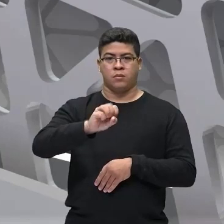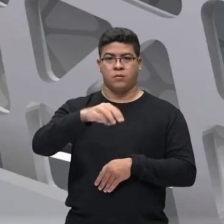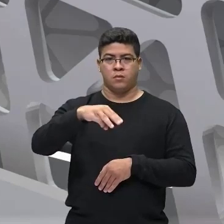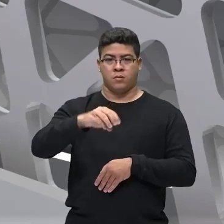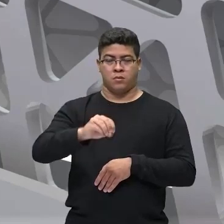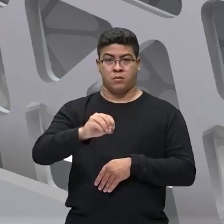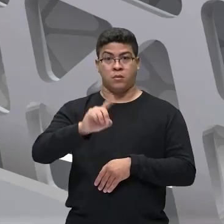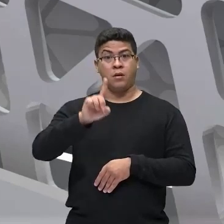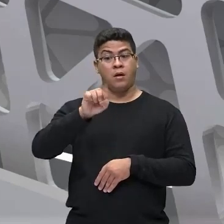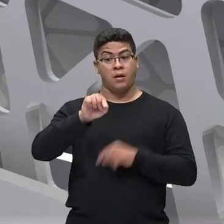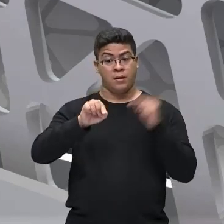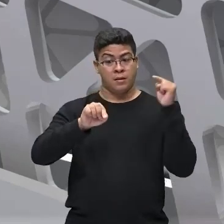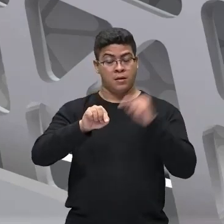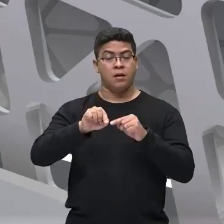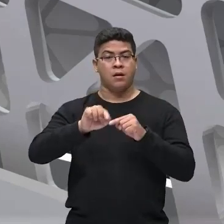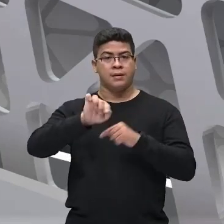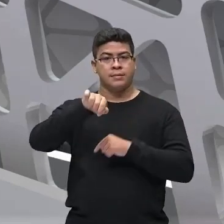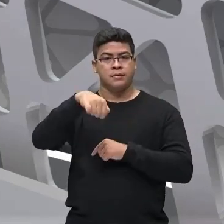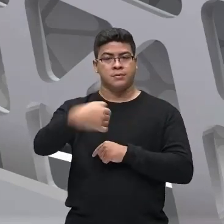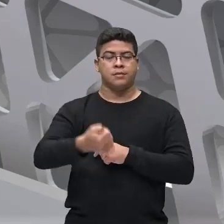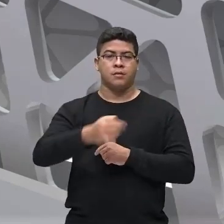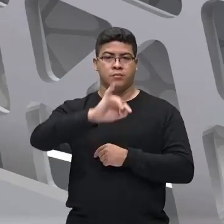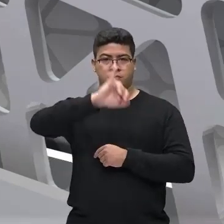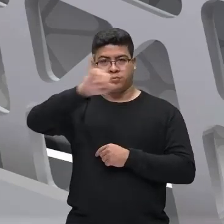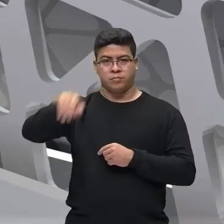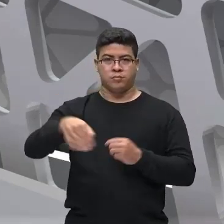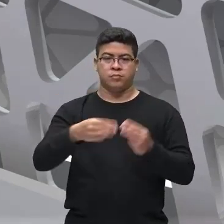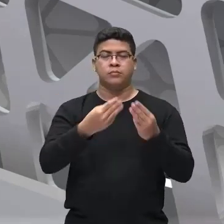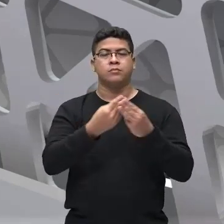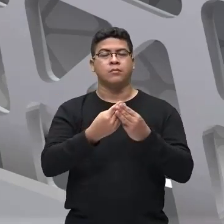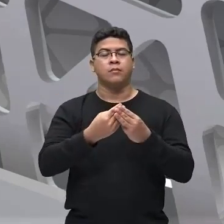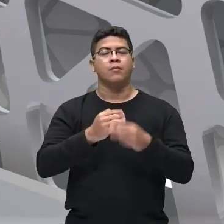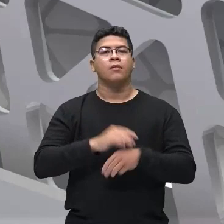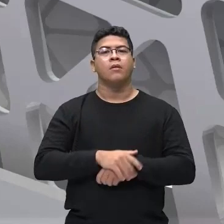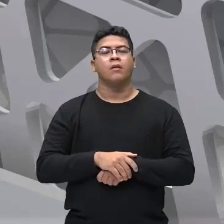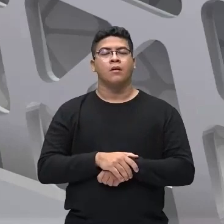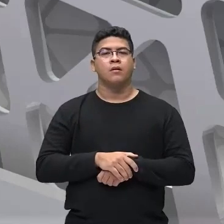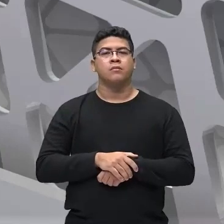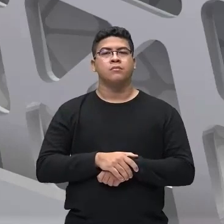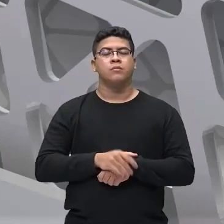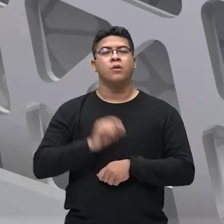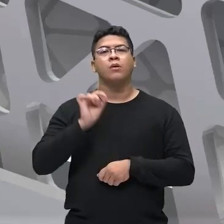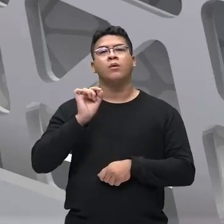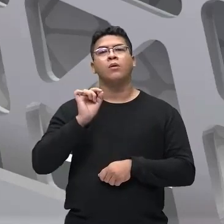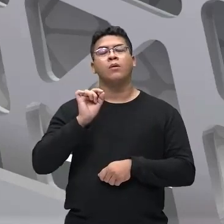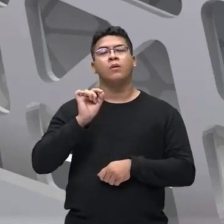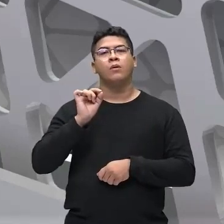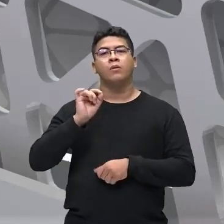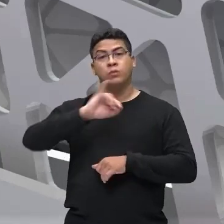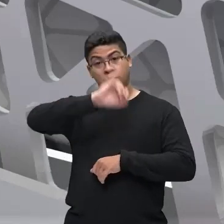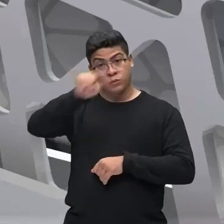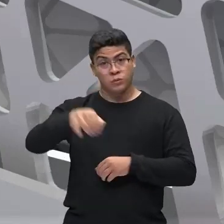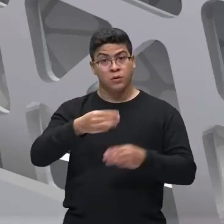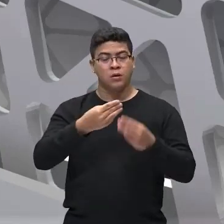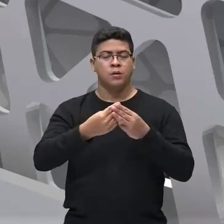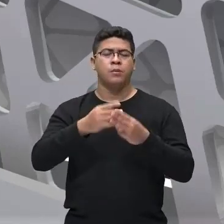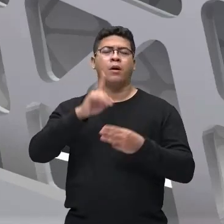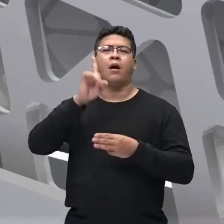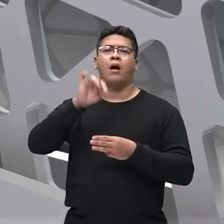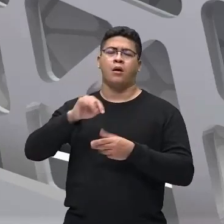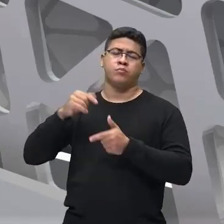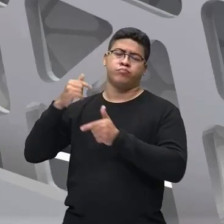gente, tradicional. E aí o que acontece? Durante muitos anos no judaísmo,